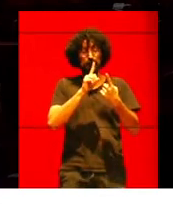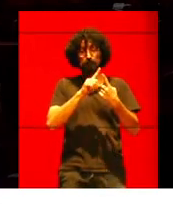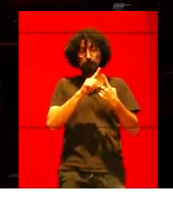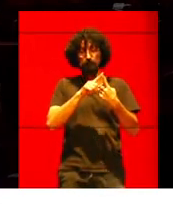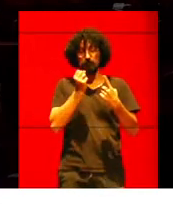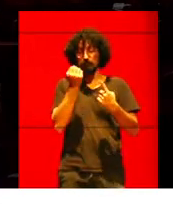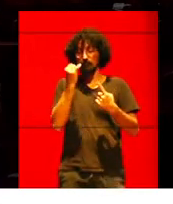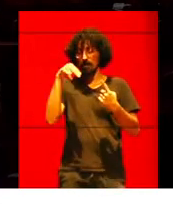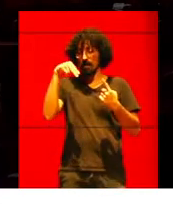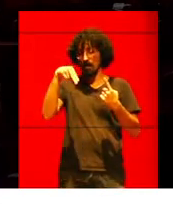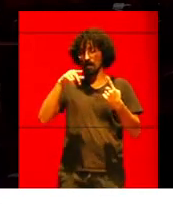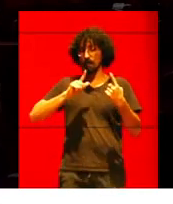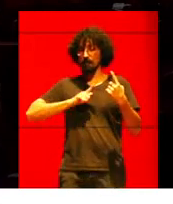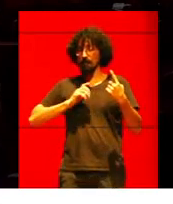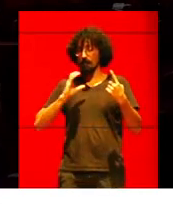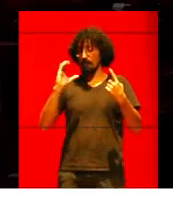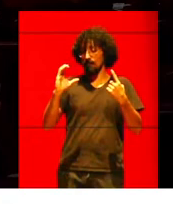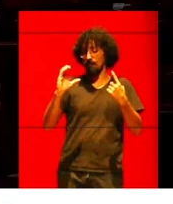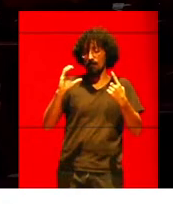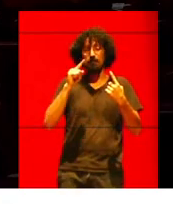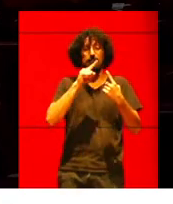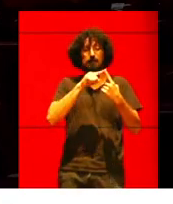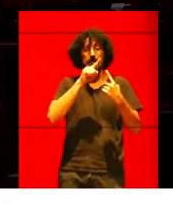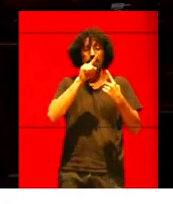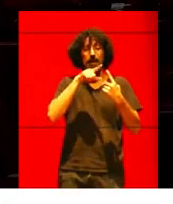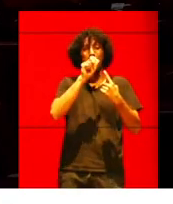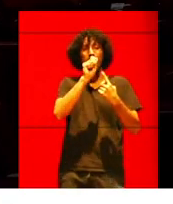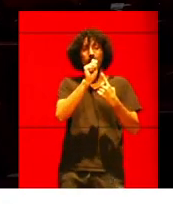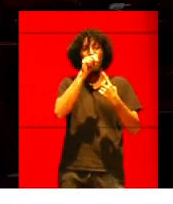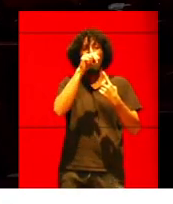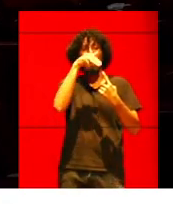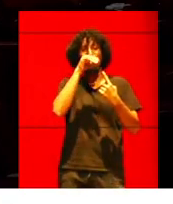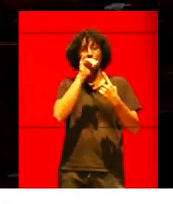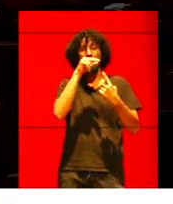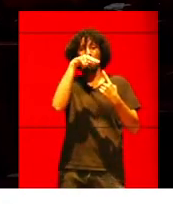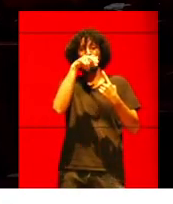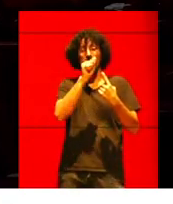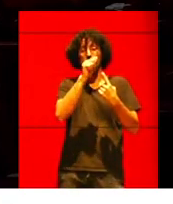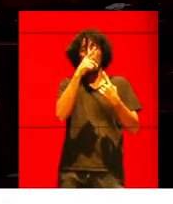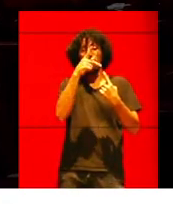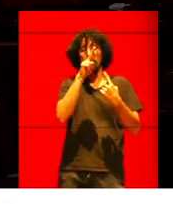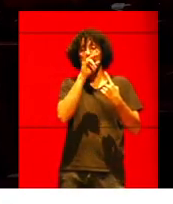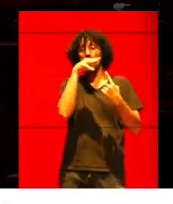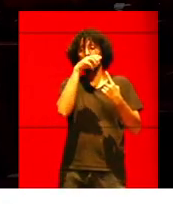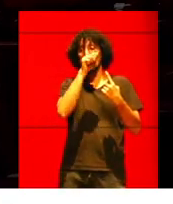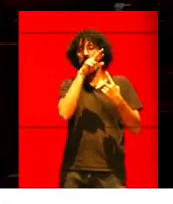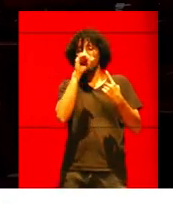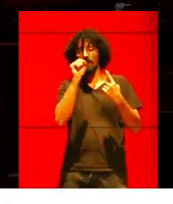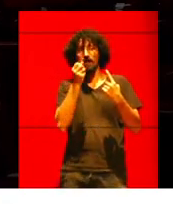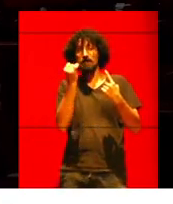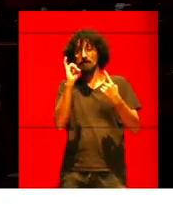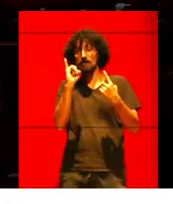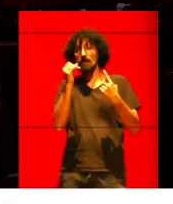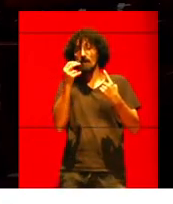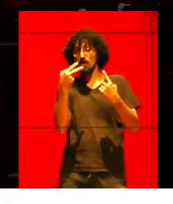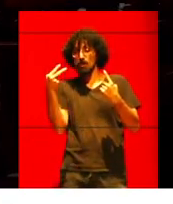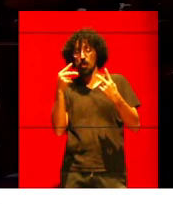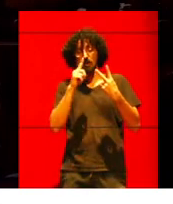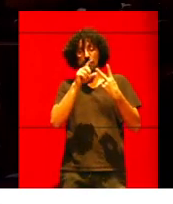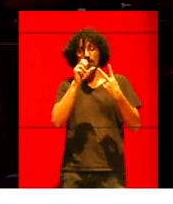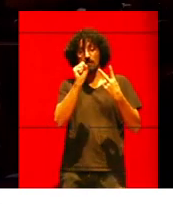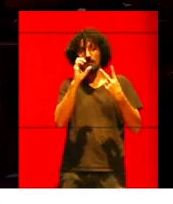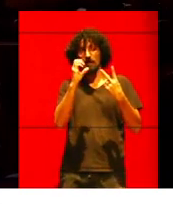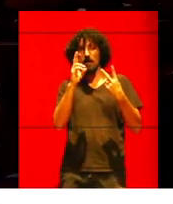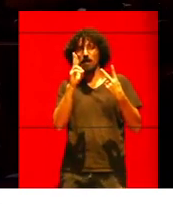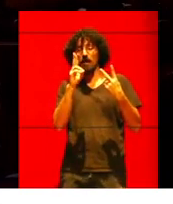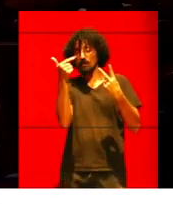estiver ligado a um carbono, ela vai ser uma amina primária. Se estiver ligado a dois, secundária. Se estiver